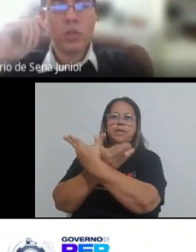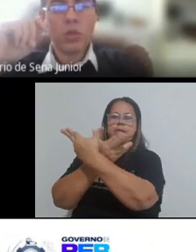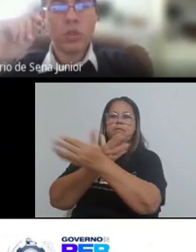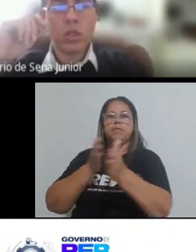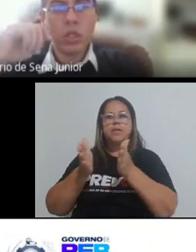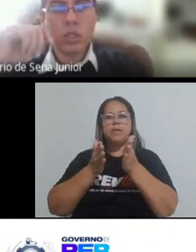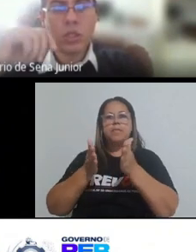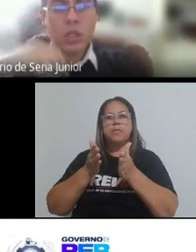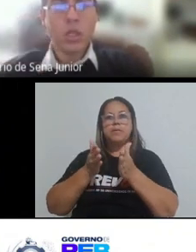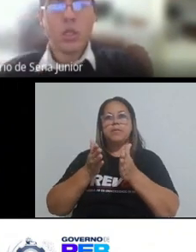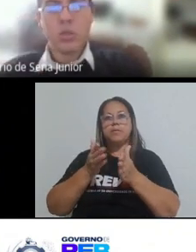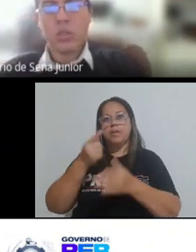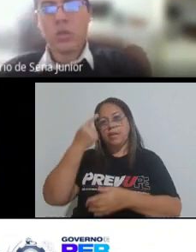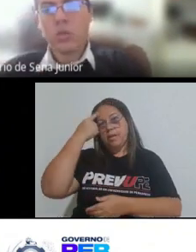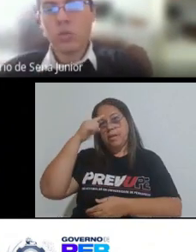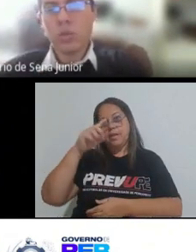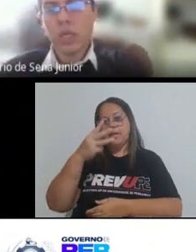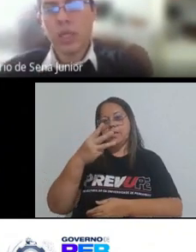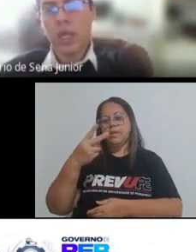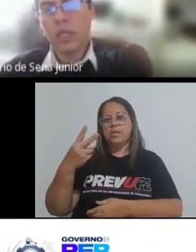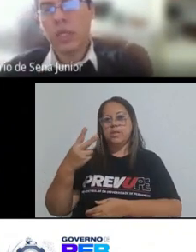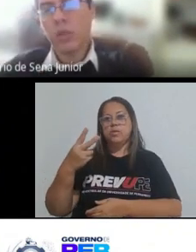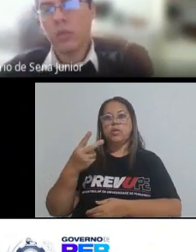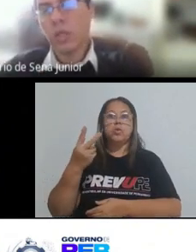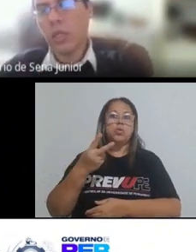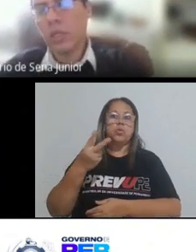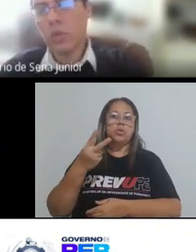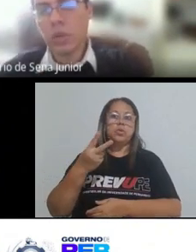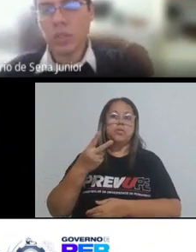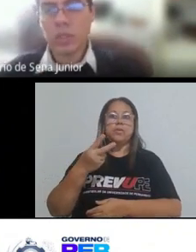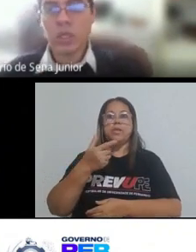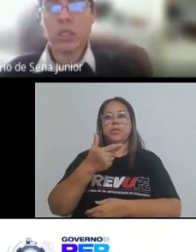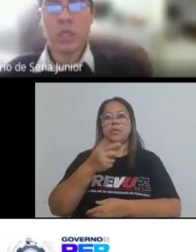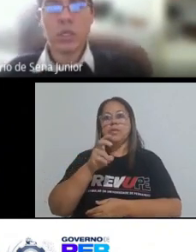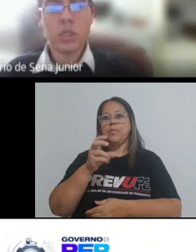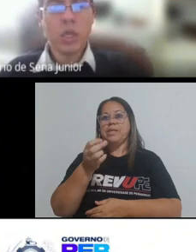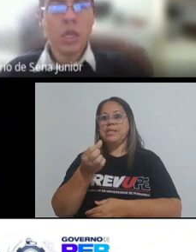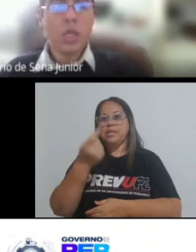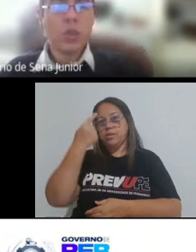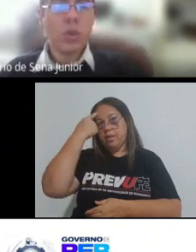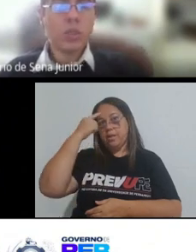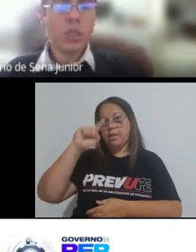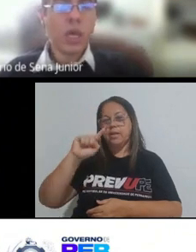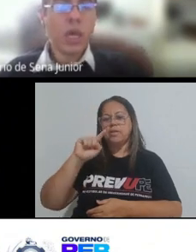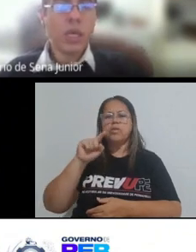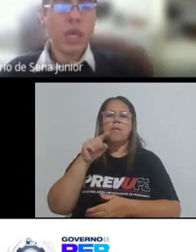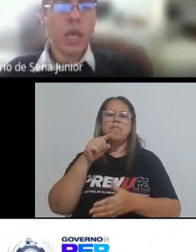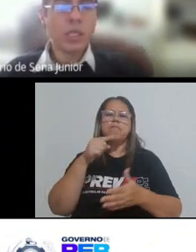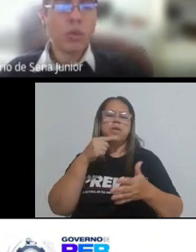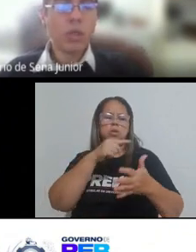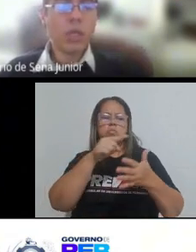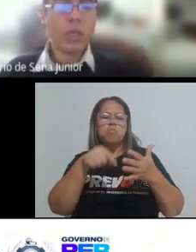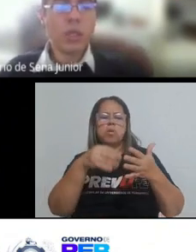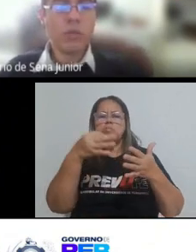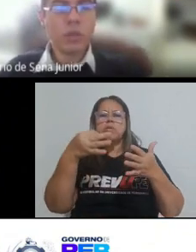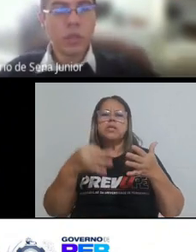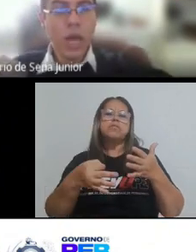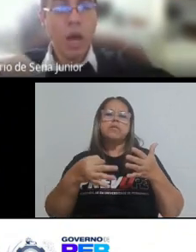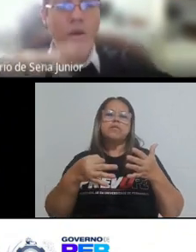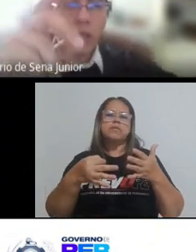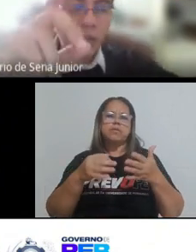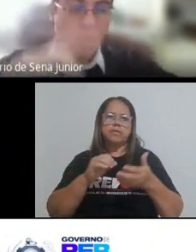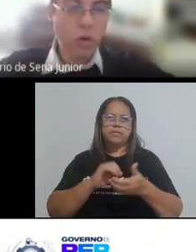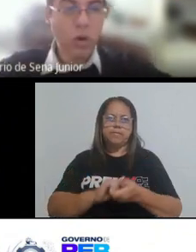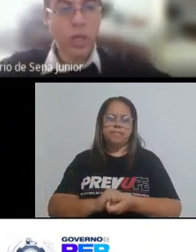32 dias e o segundo satélite de 256 dias, então assinale as alternativas